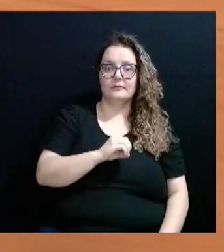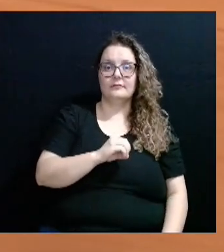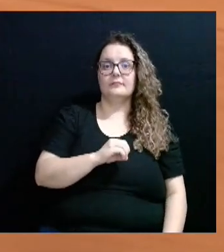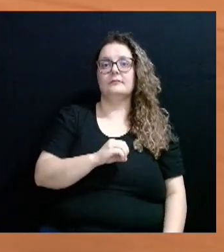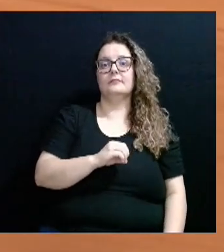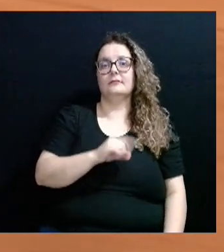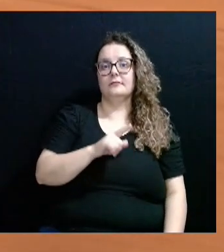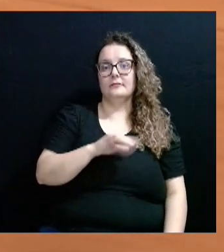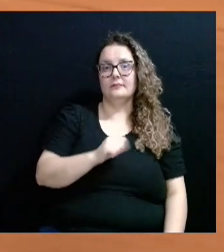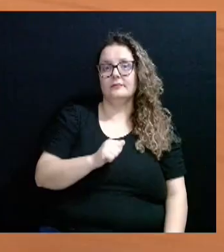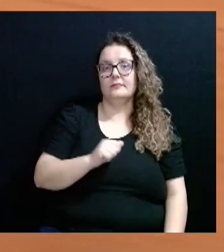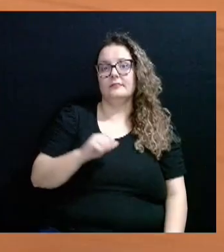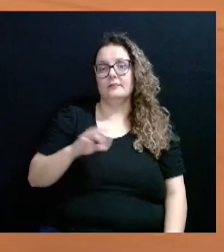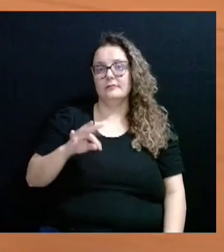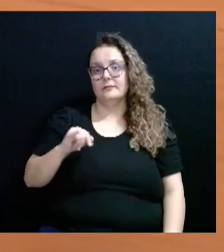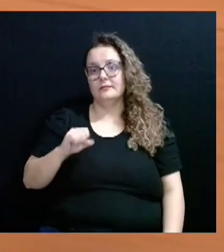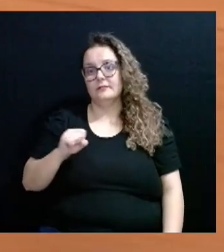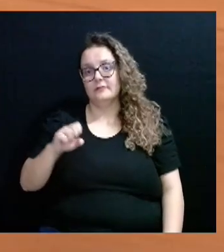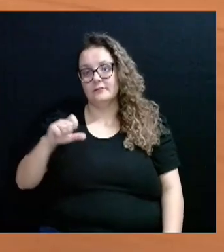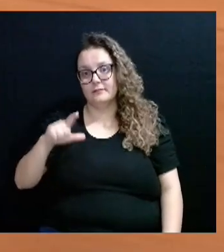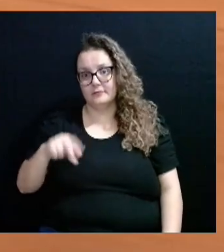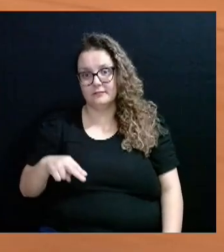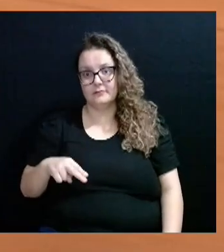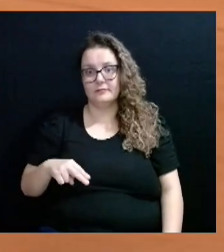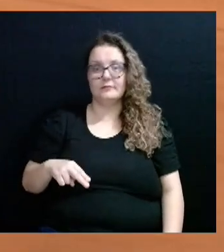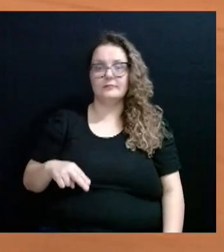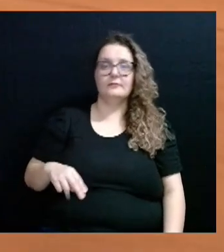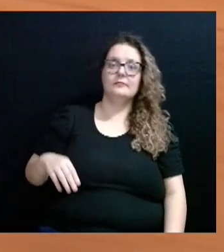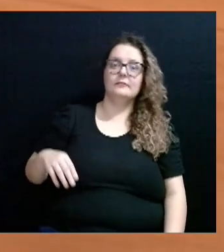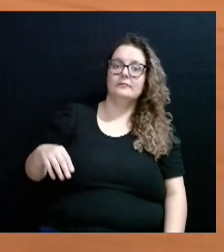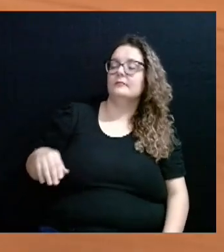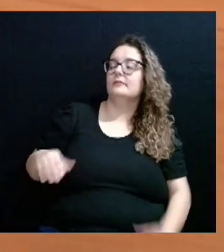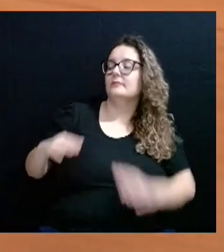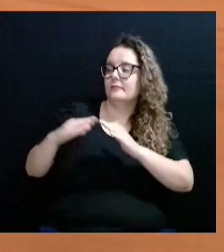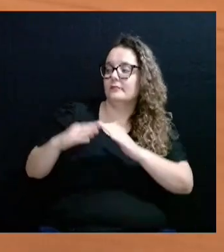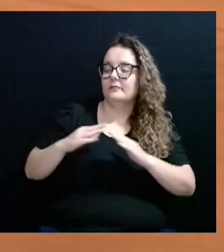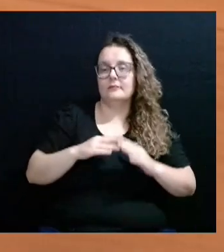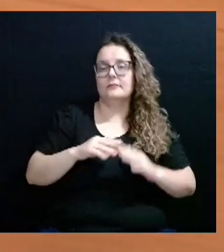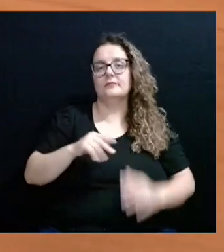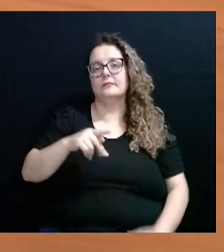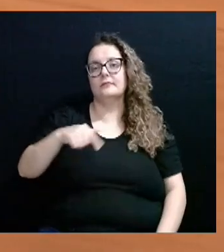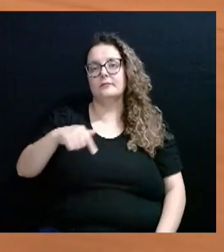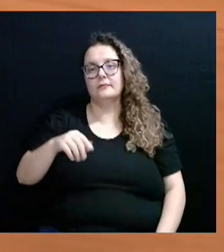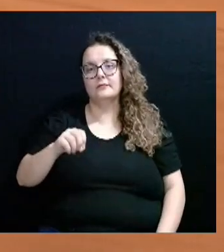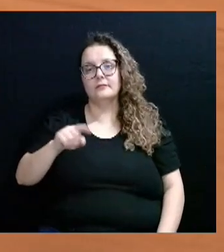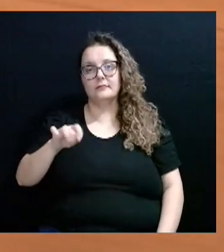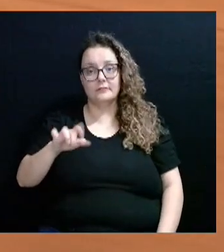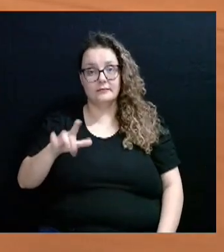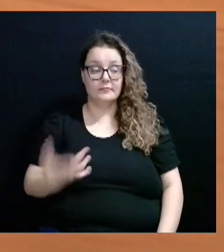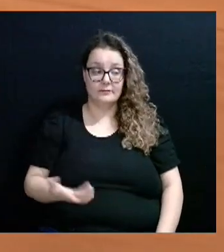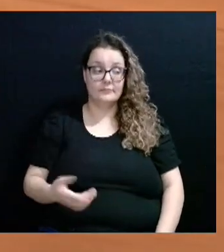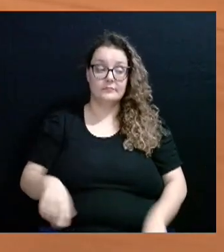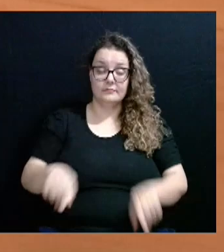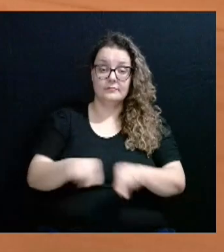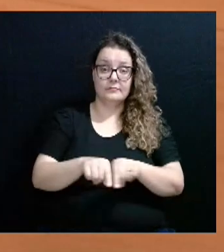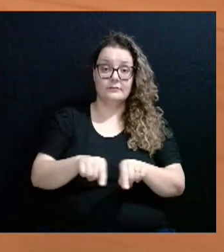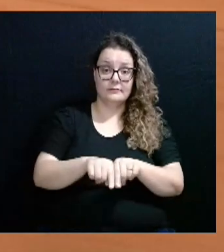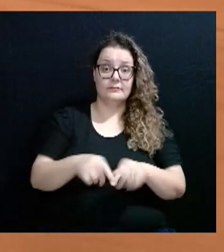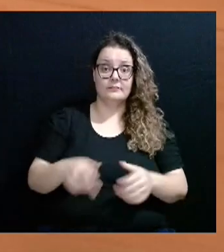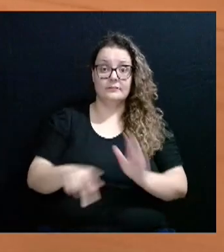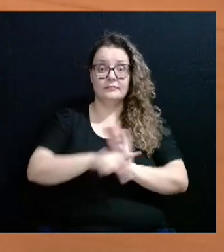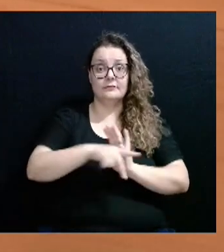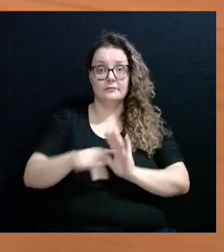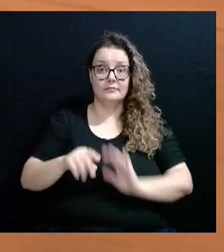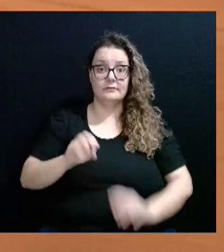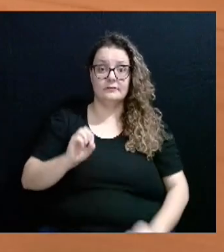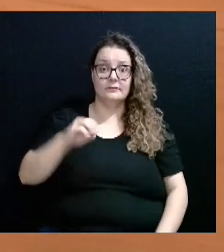o Kai, que são também moradores jovens da comunidade do Parque Osiel. E eles também faço parte da OM Gang, que é